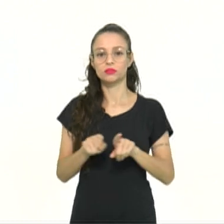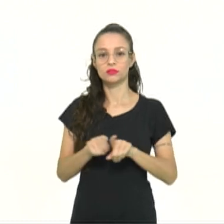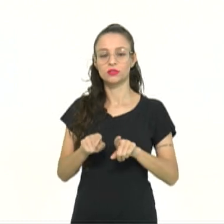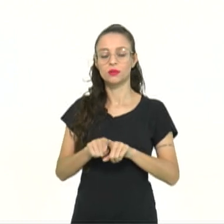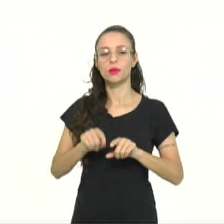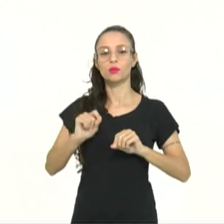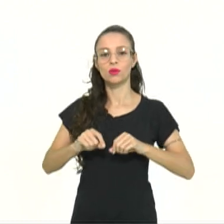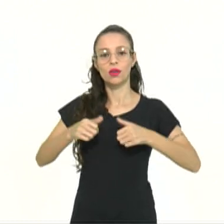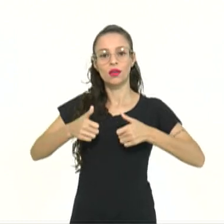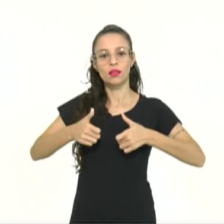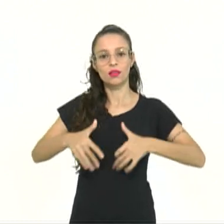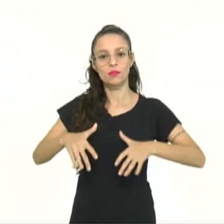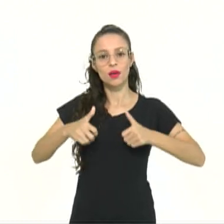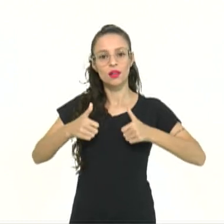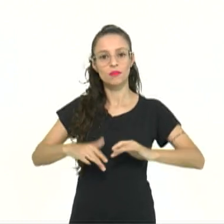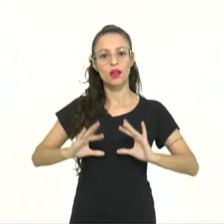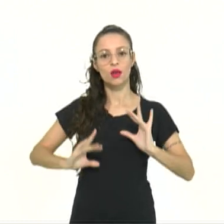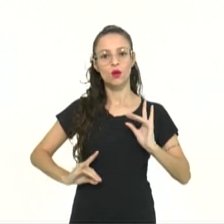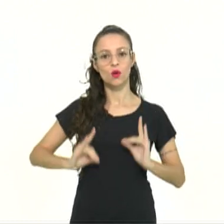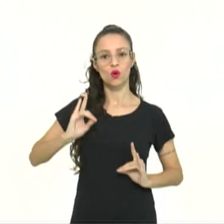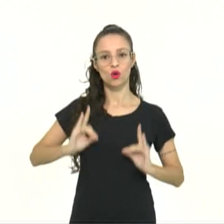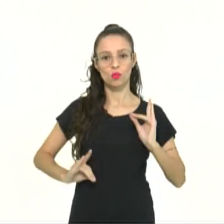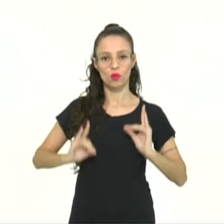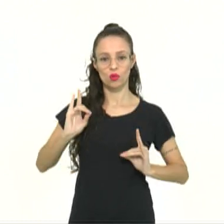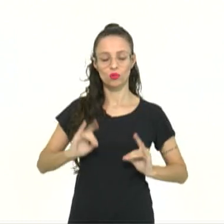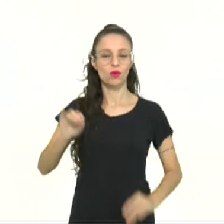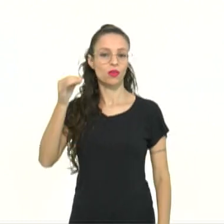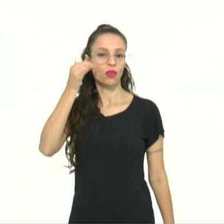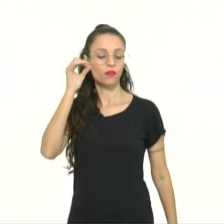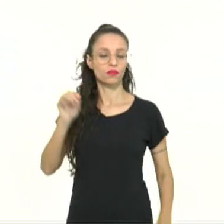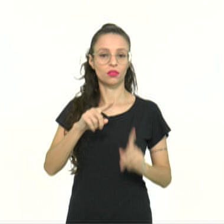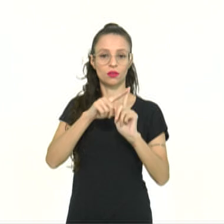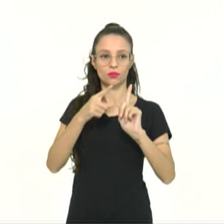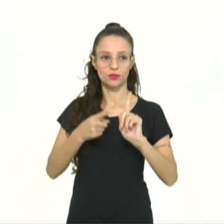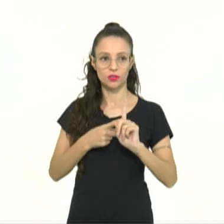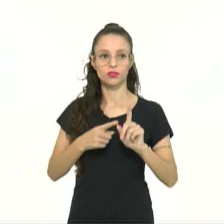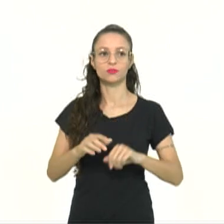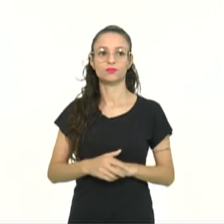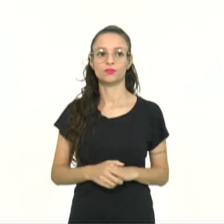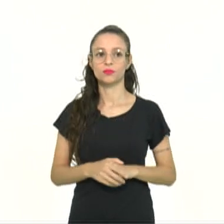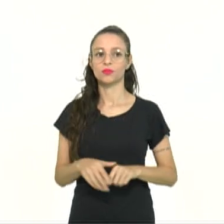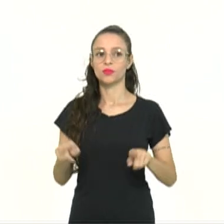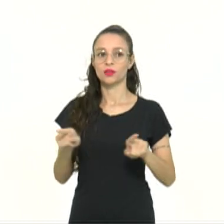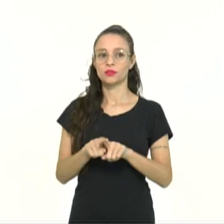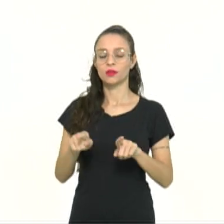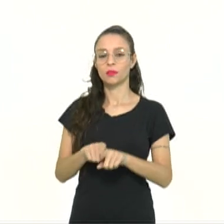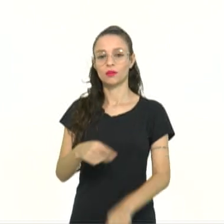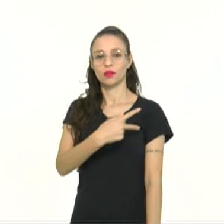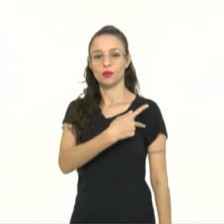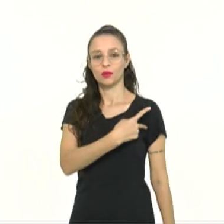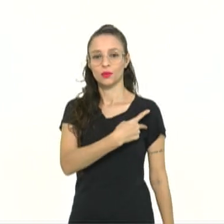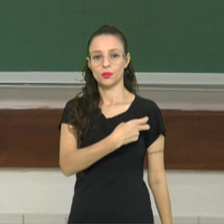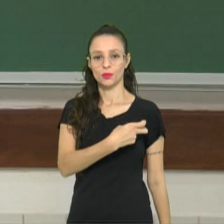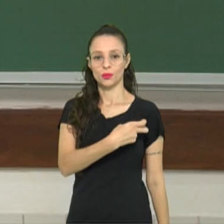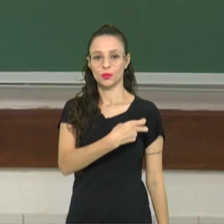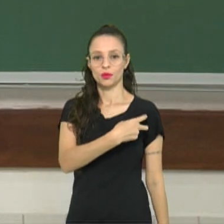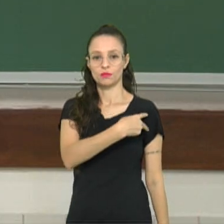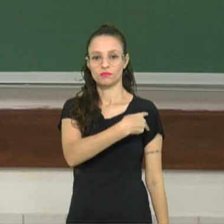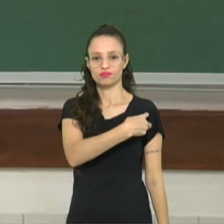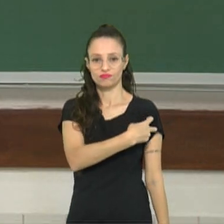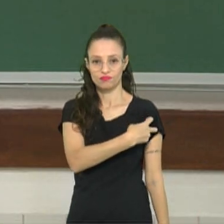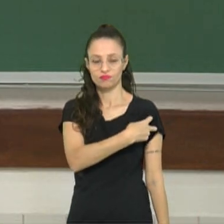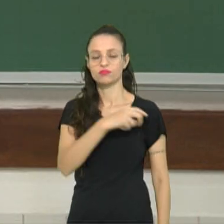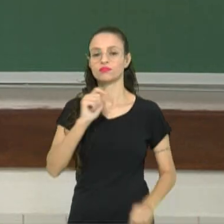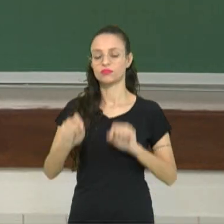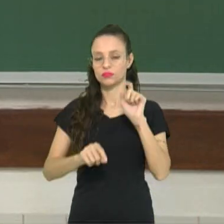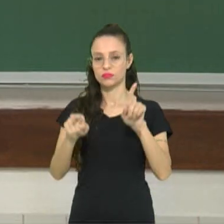de hormônio, também evitando ali a gravidez. Beleza. Existem os métodos injetáveis, que são injeções com